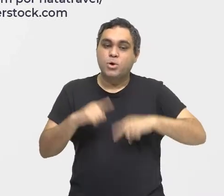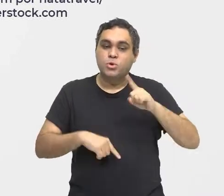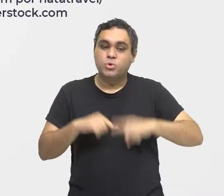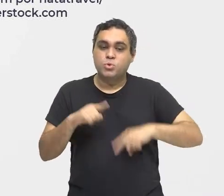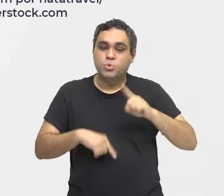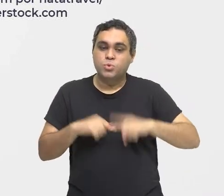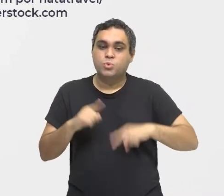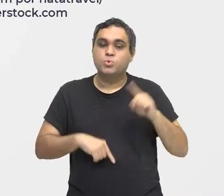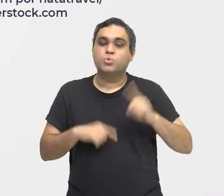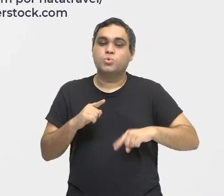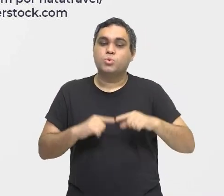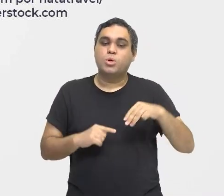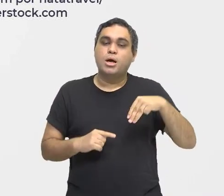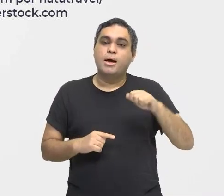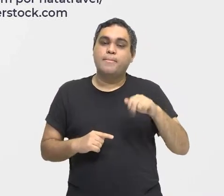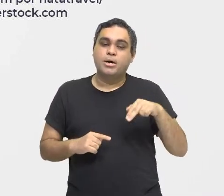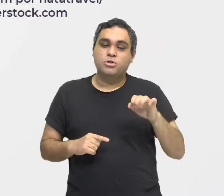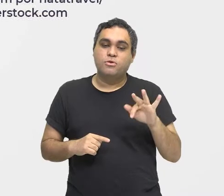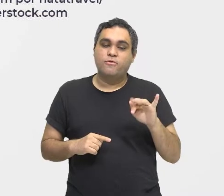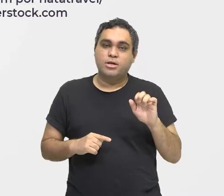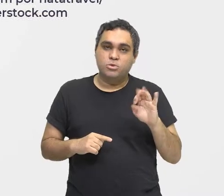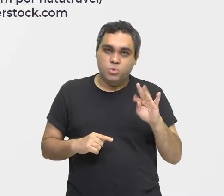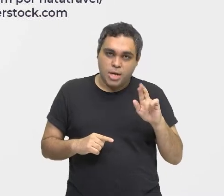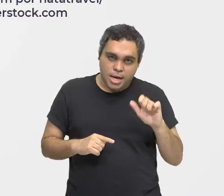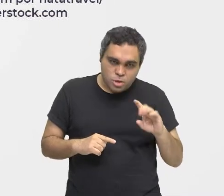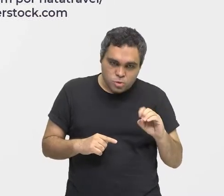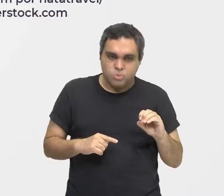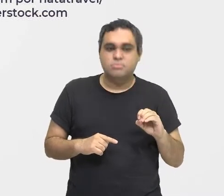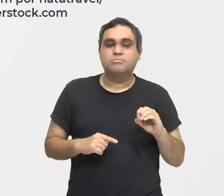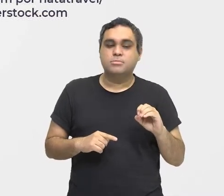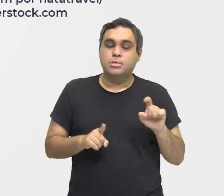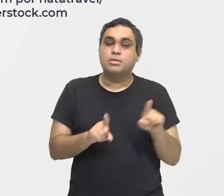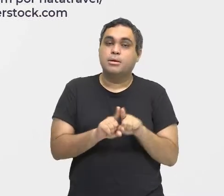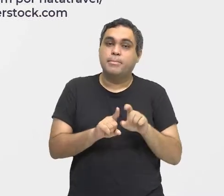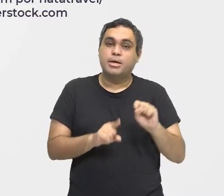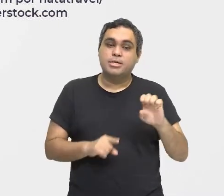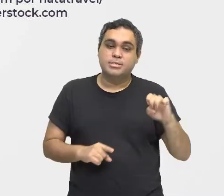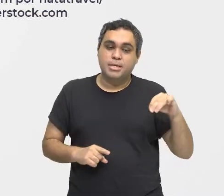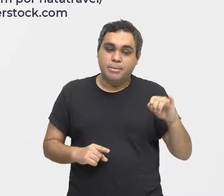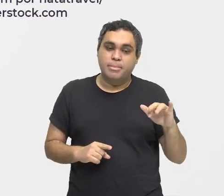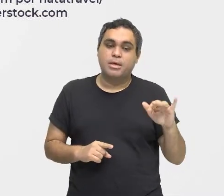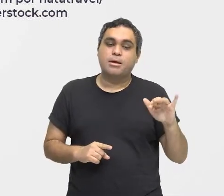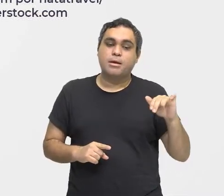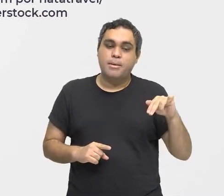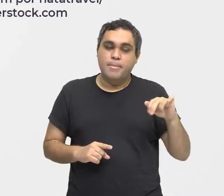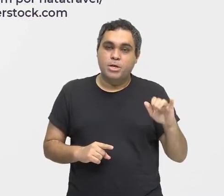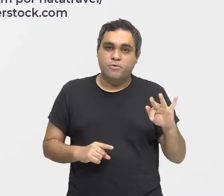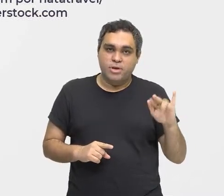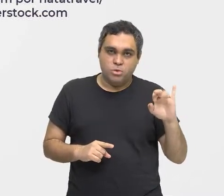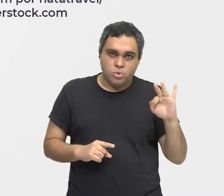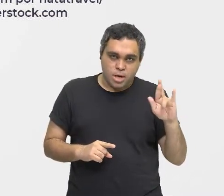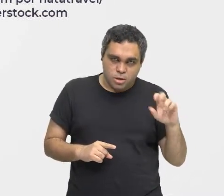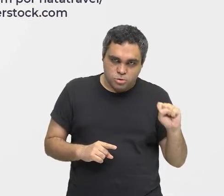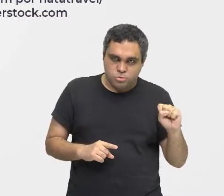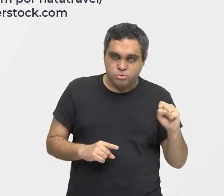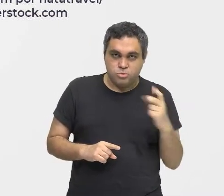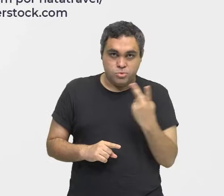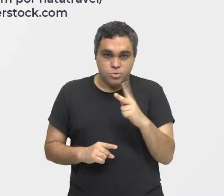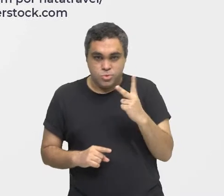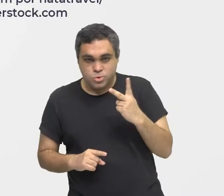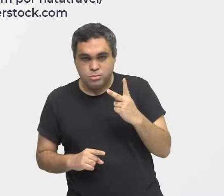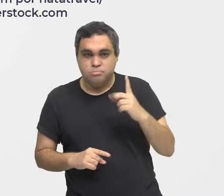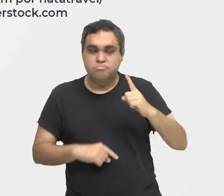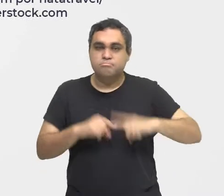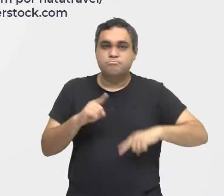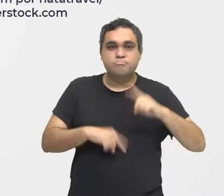semi-manufaturados. Então, a gente verifica esse processo de desenvolvimento que vai estar ligado a essas exportações, tanto de manufaturados